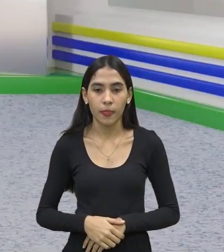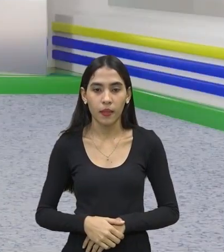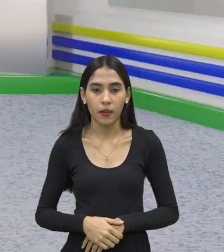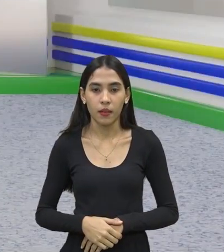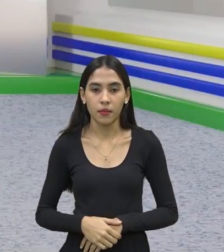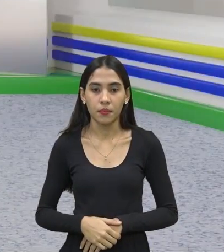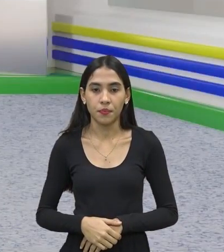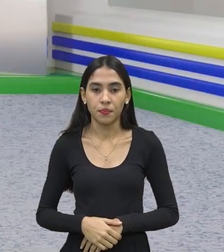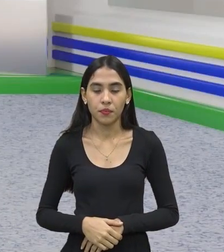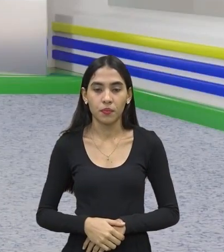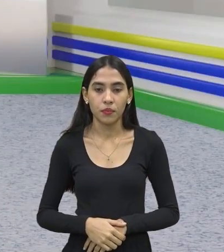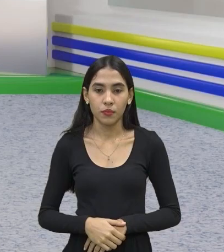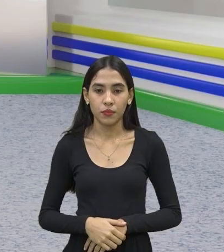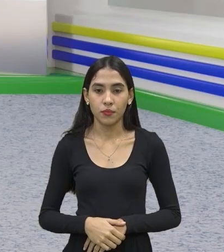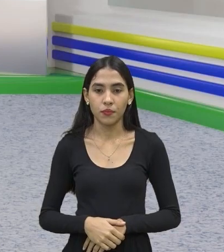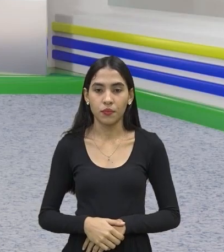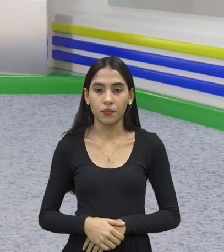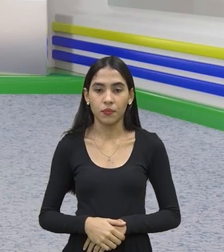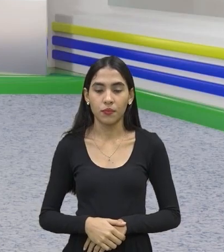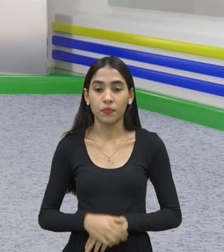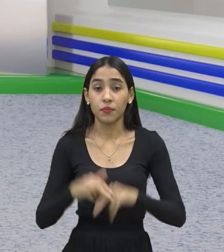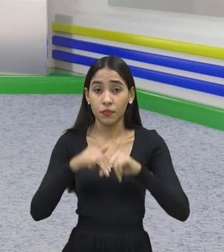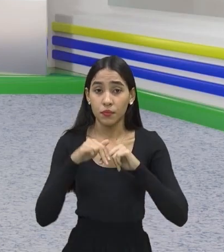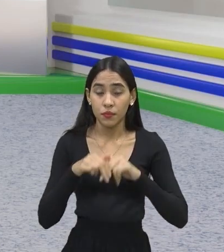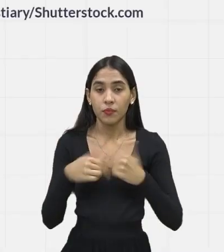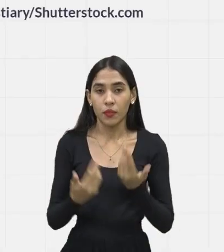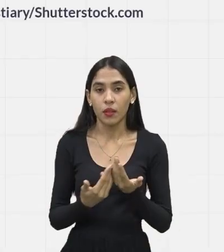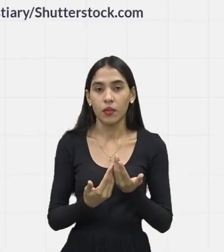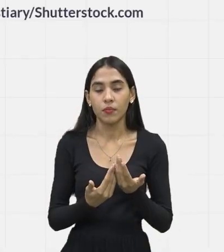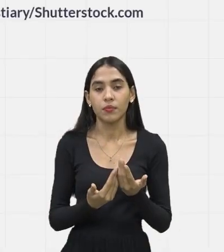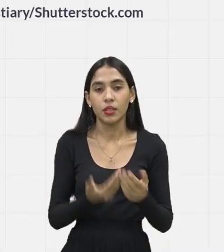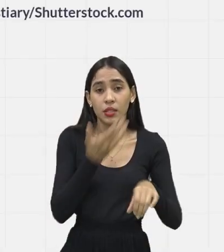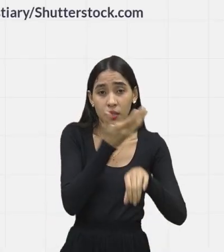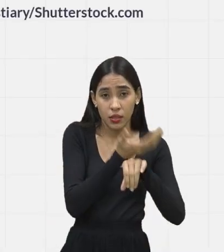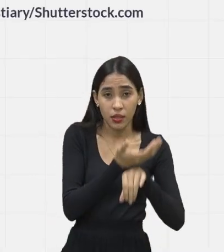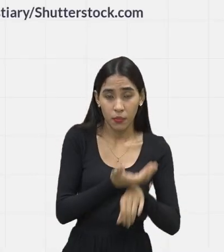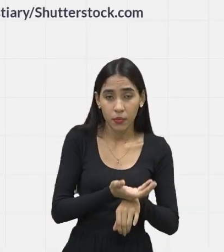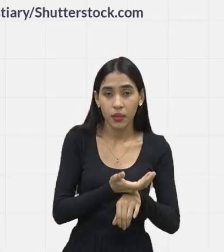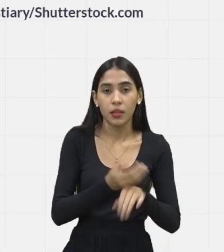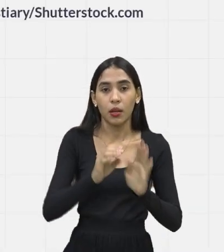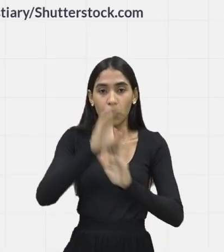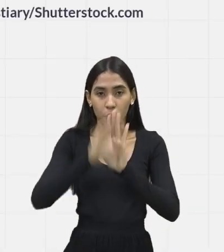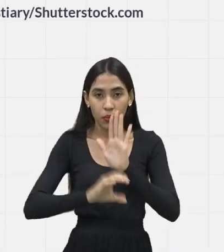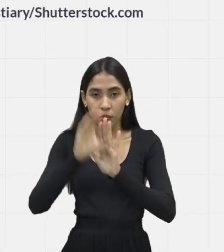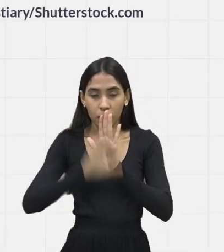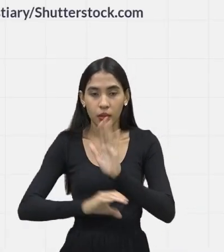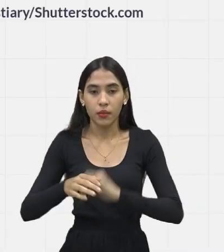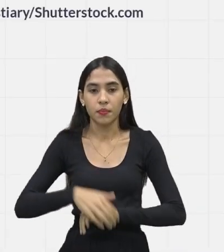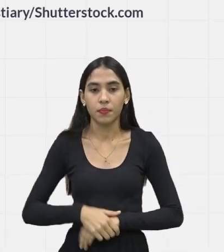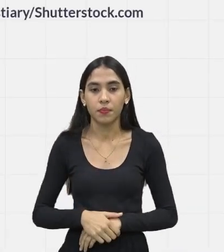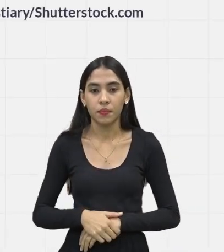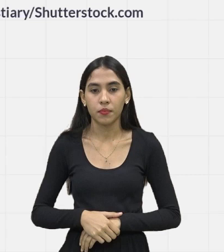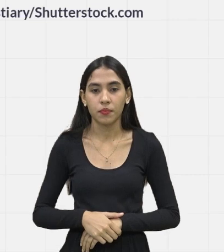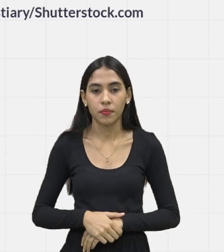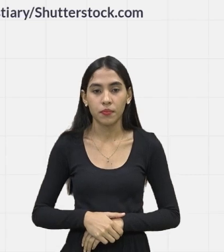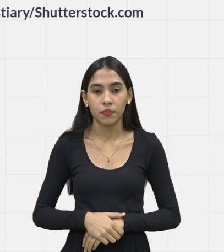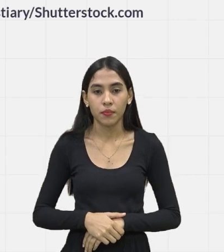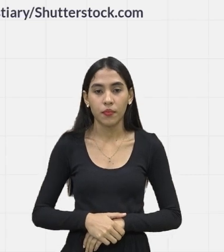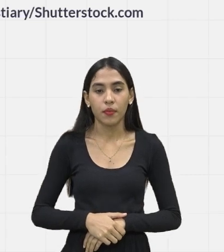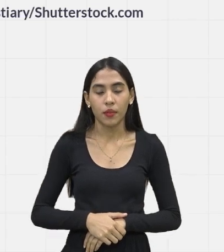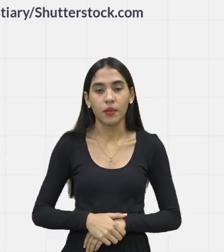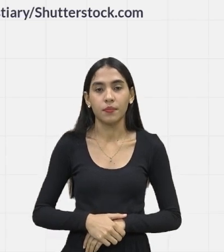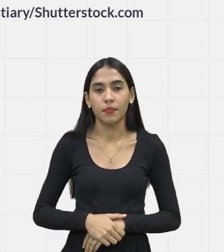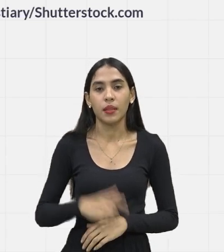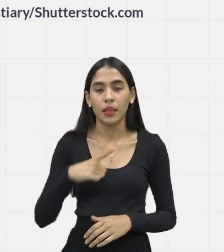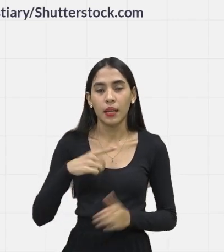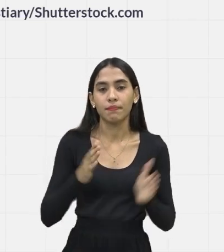Olha lá, então, dessa forma, gente, os componentes curriculares, eles são ministrados um de cada vez.